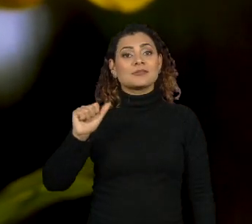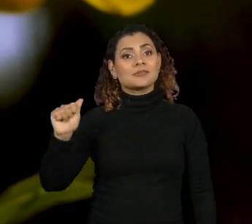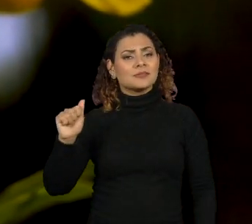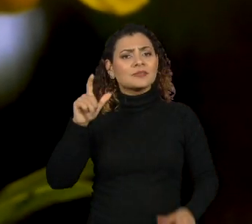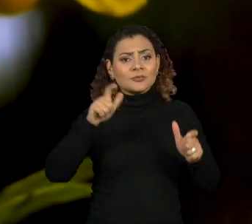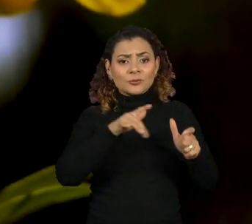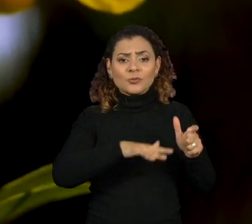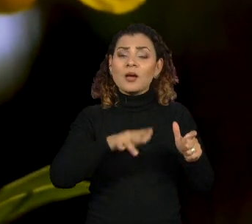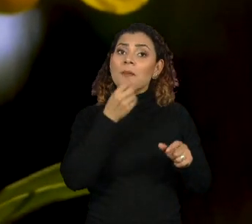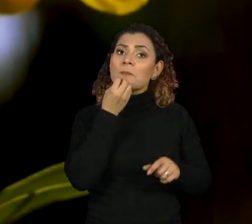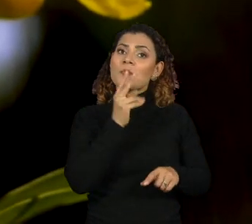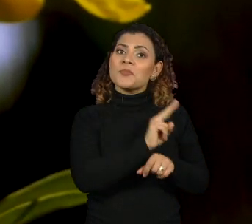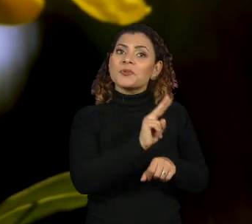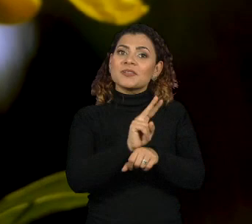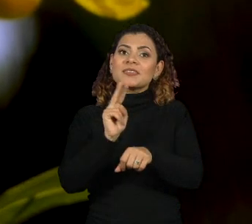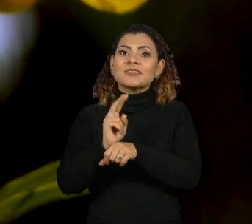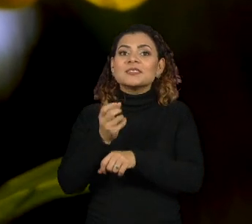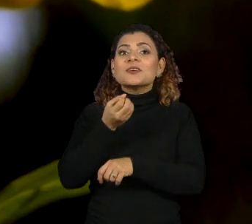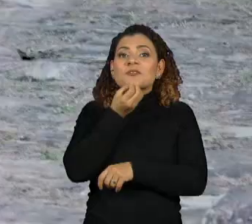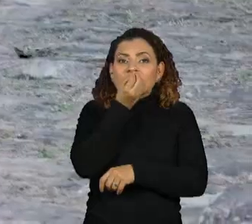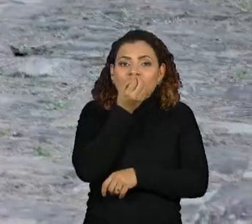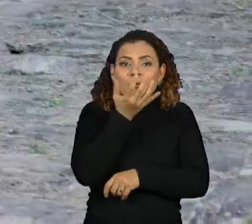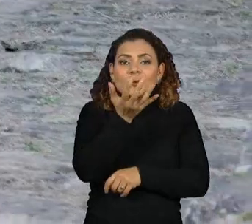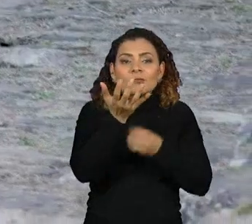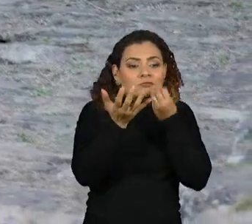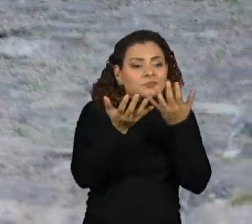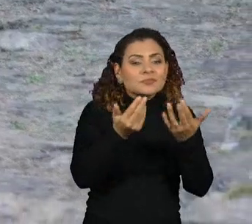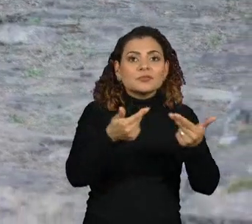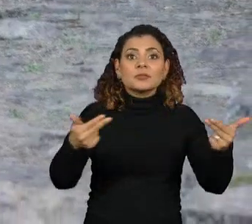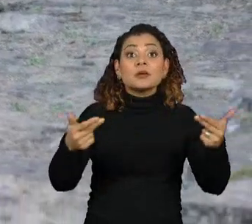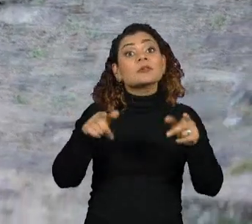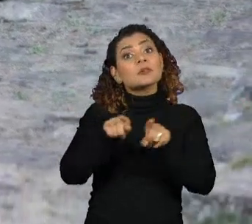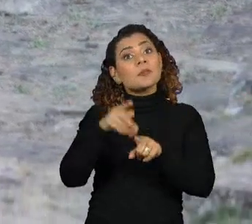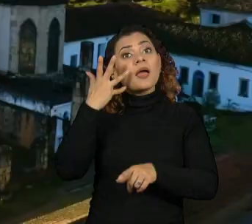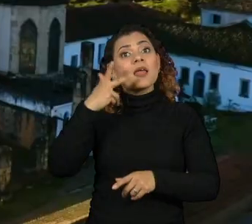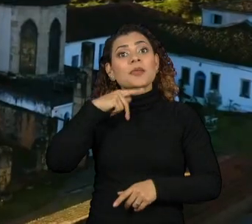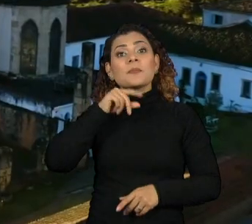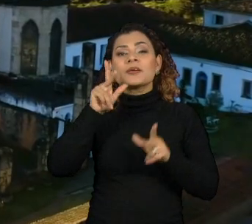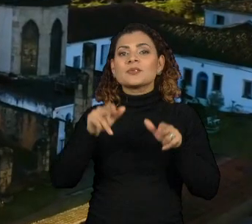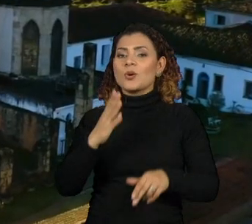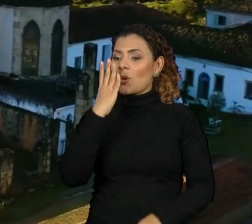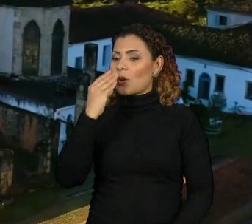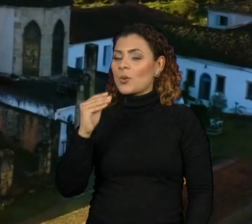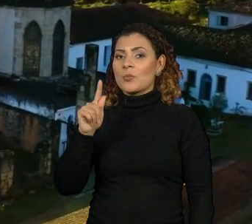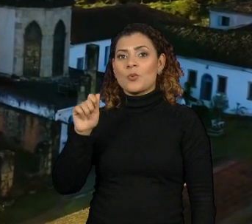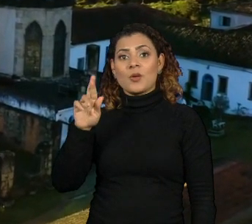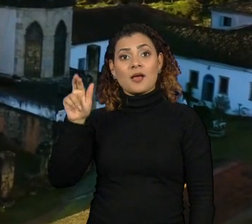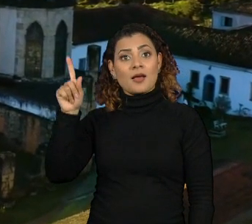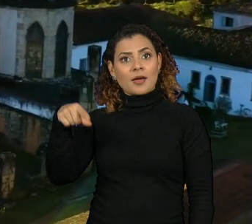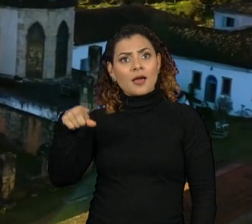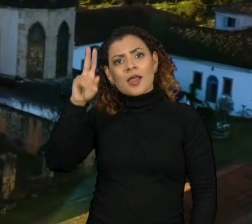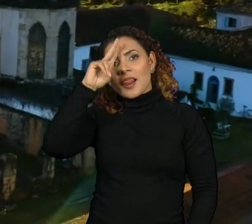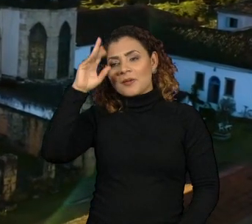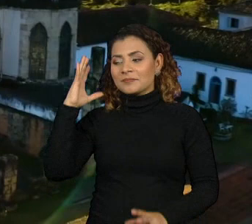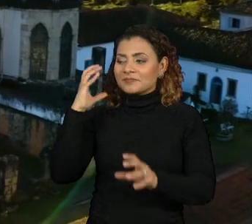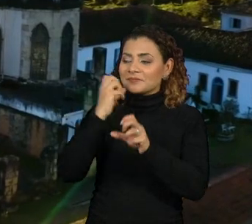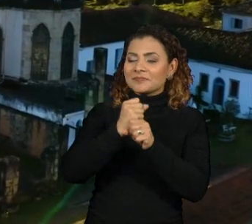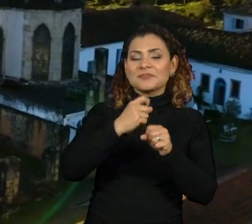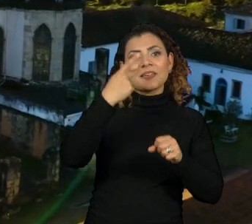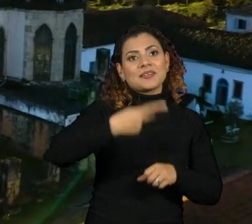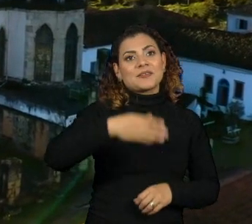complexo ajuda a preservar espécies de plantas e de animais como o lobo-guará e guarda parte da memória do